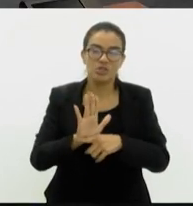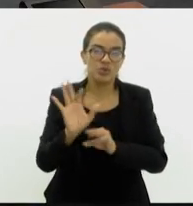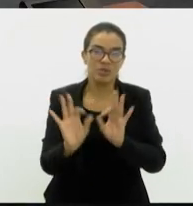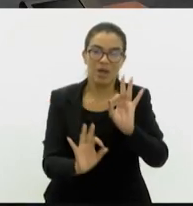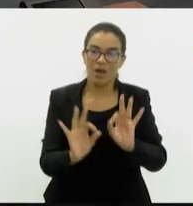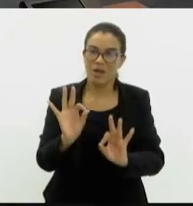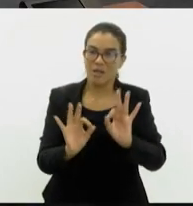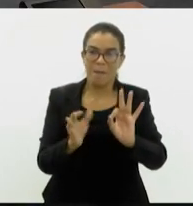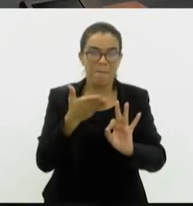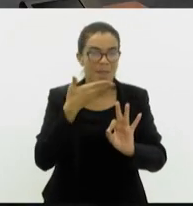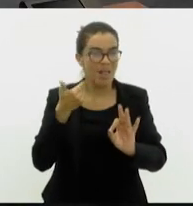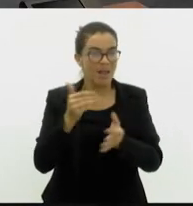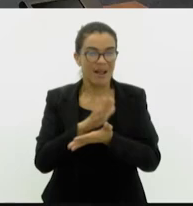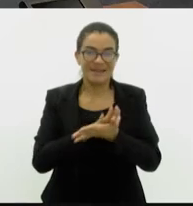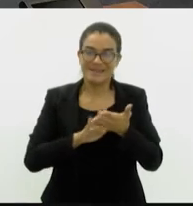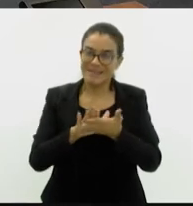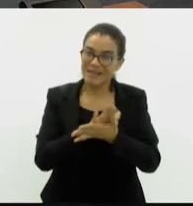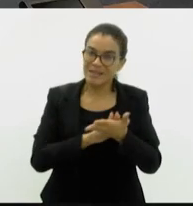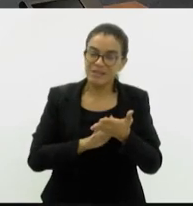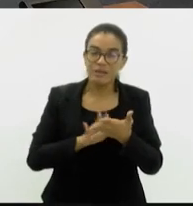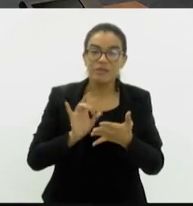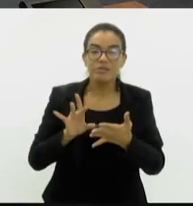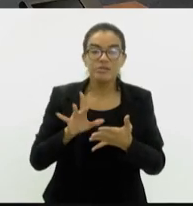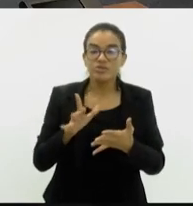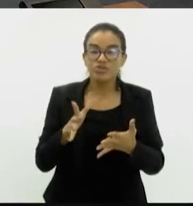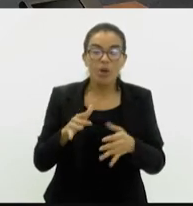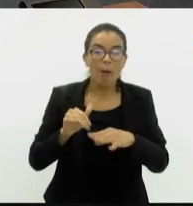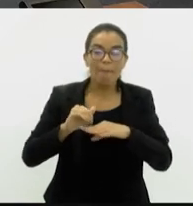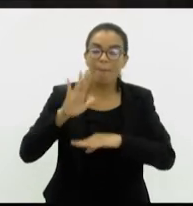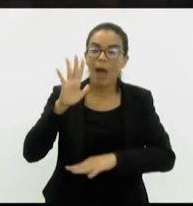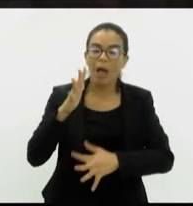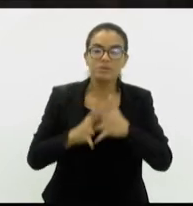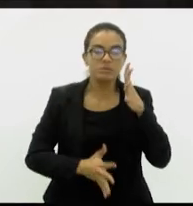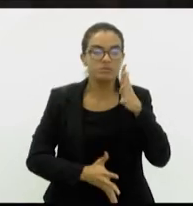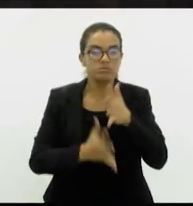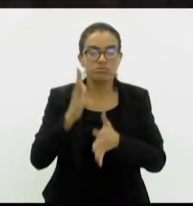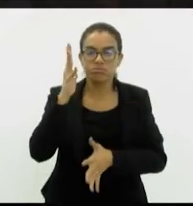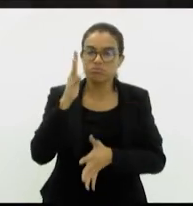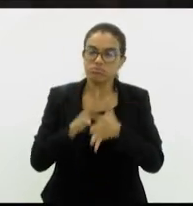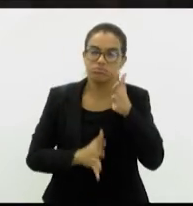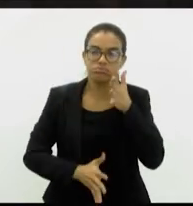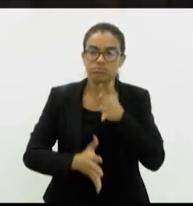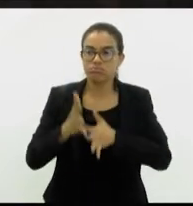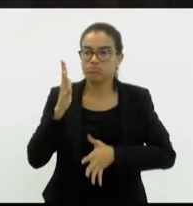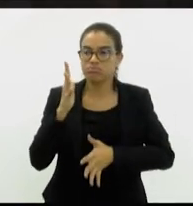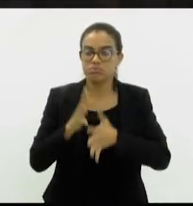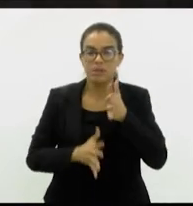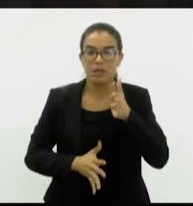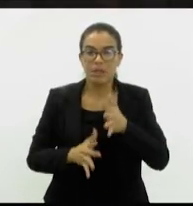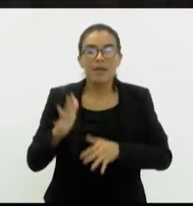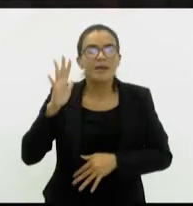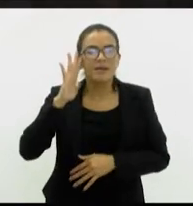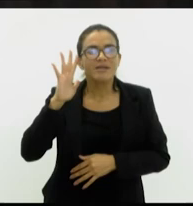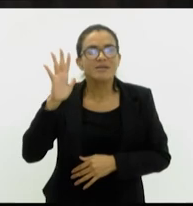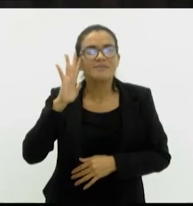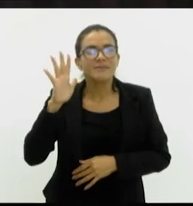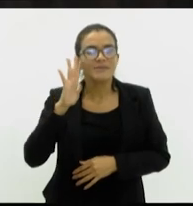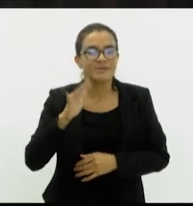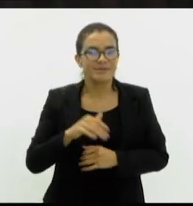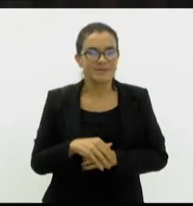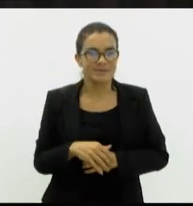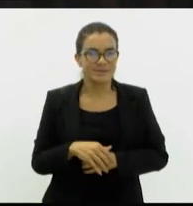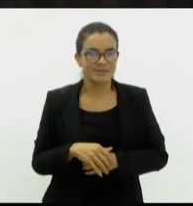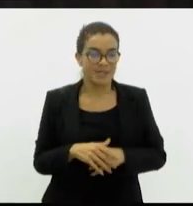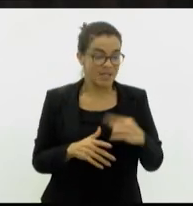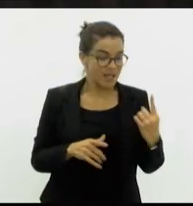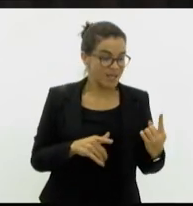nada só cria mais animosidade né Imagine se esses dois